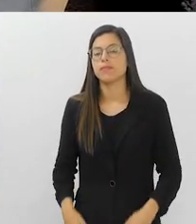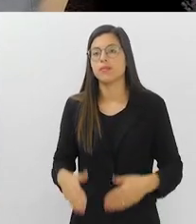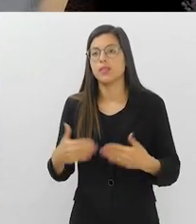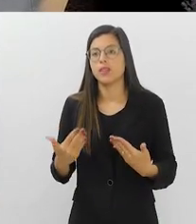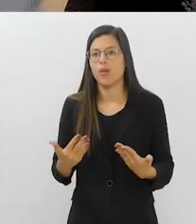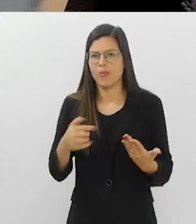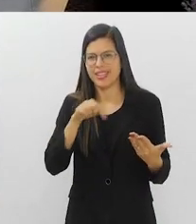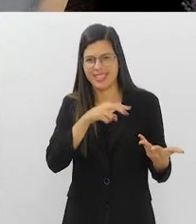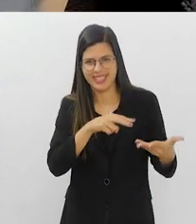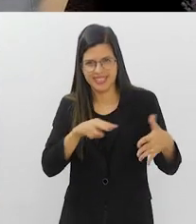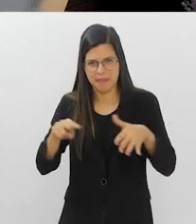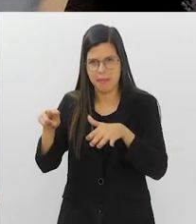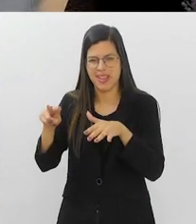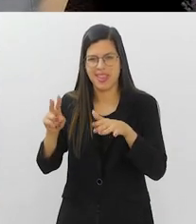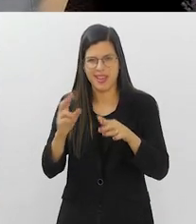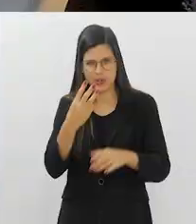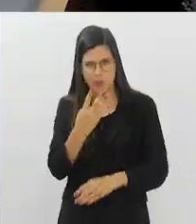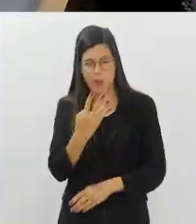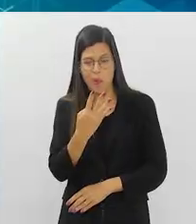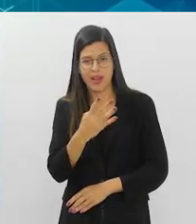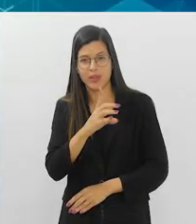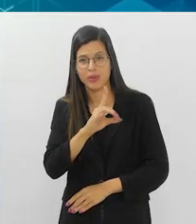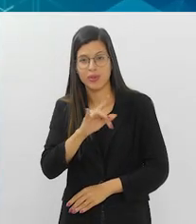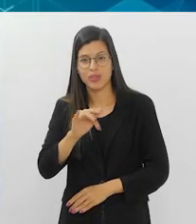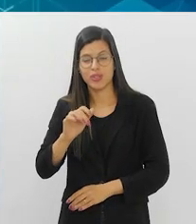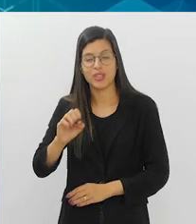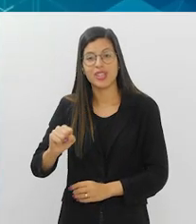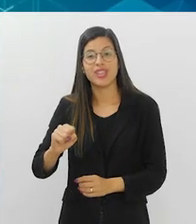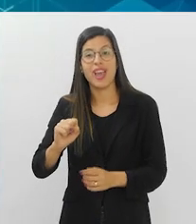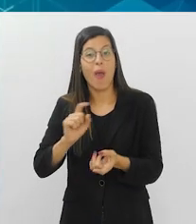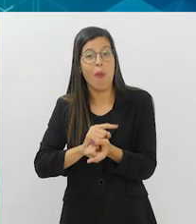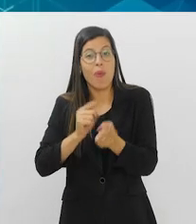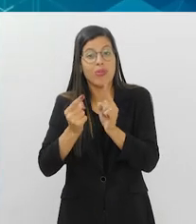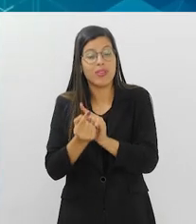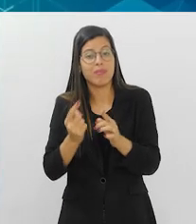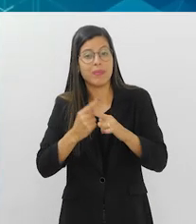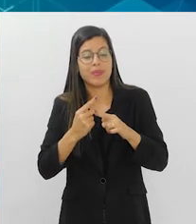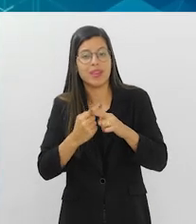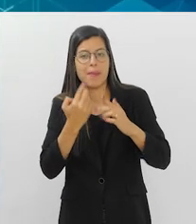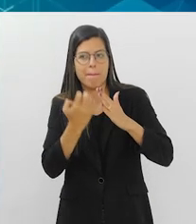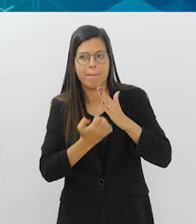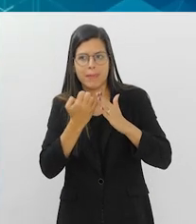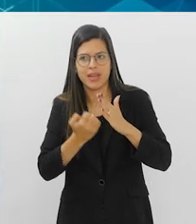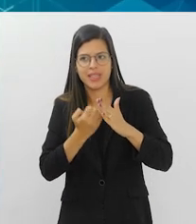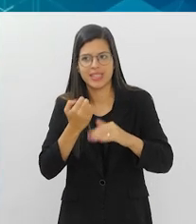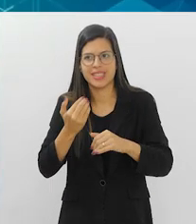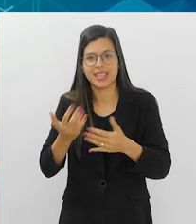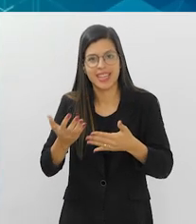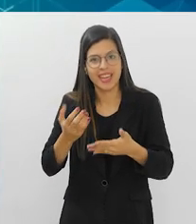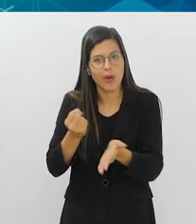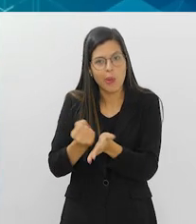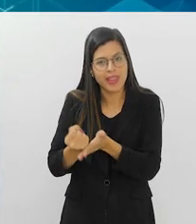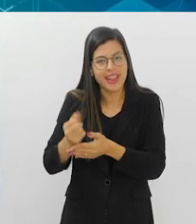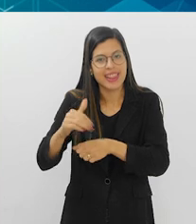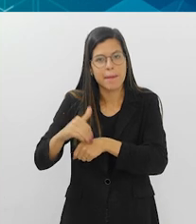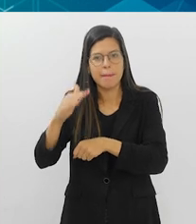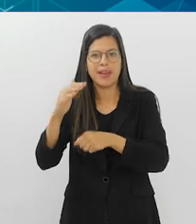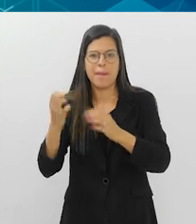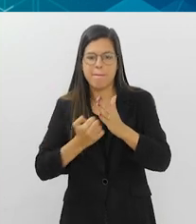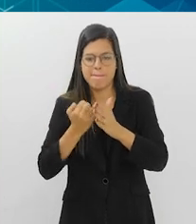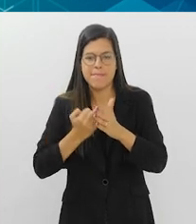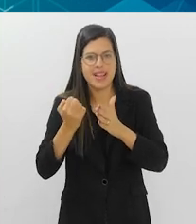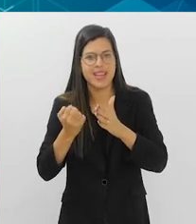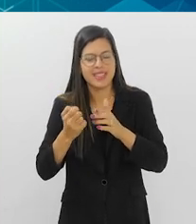A gente aqui na Semana de Quatro Dias, a gente acaba vendo quase que ao contrário, que são mais empresas querendo contratar mais, as empresas